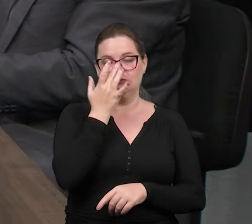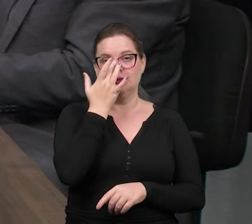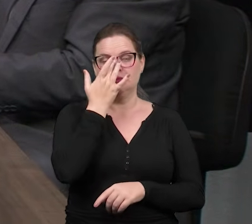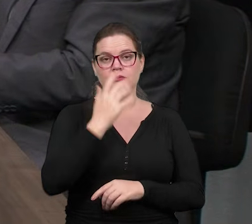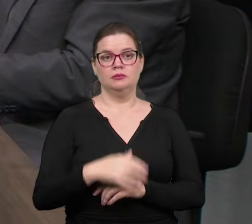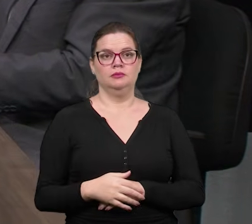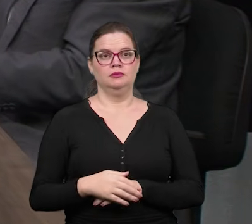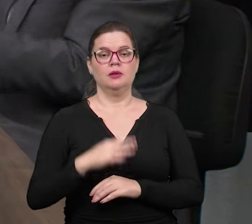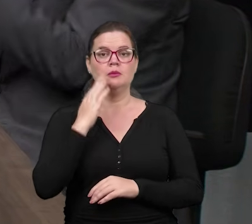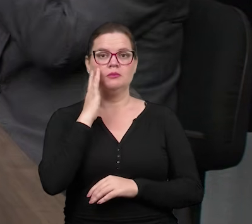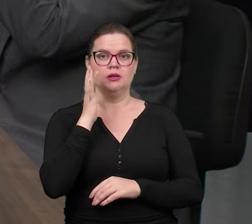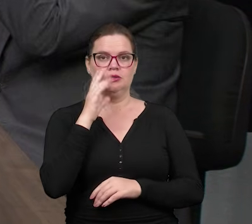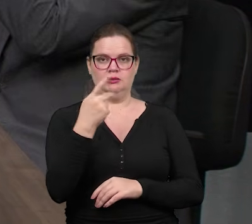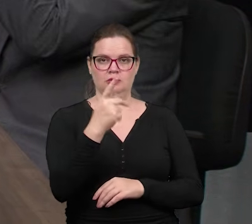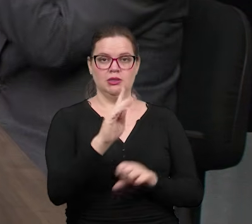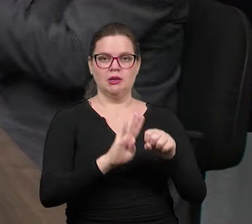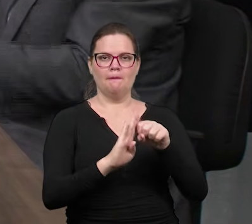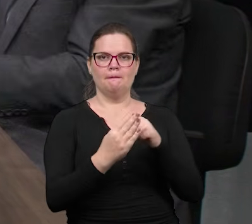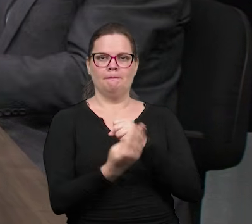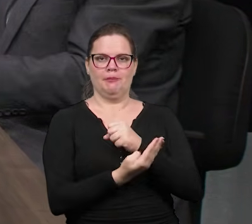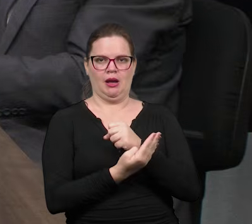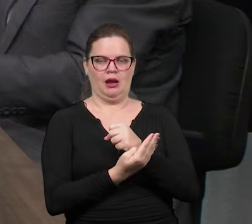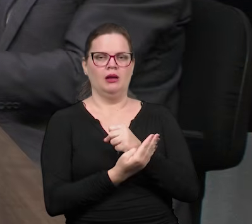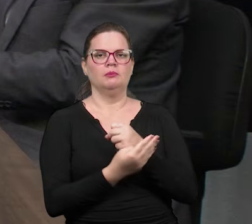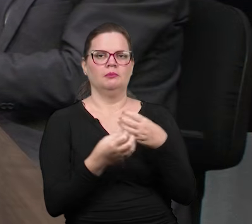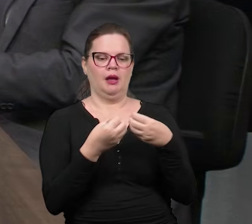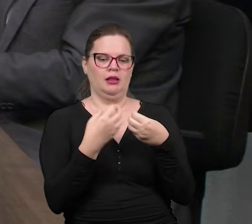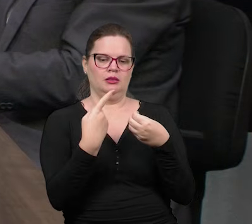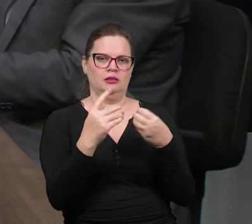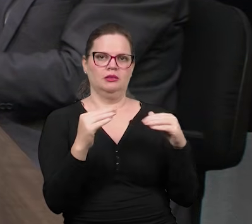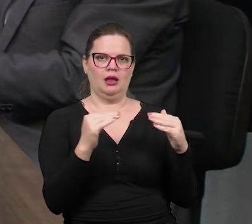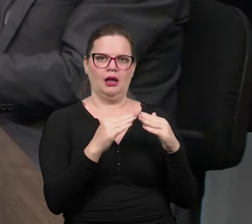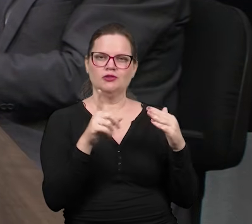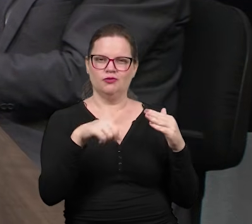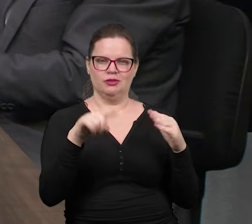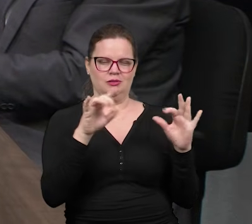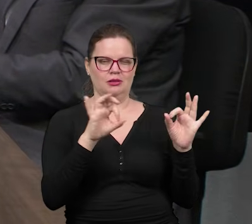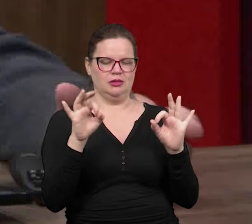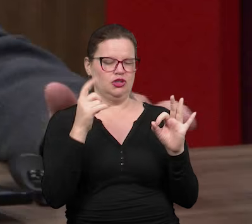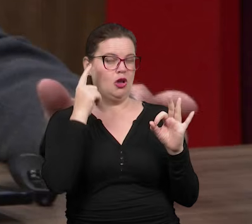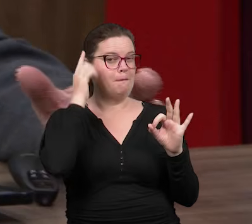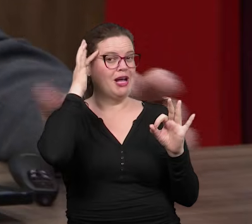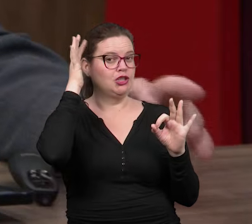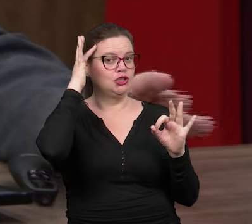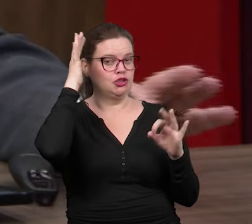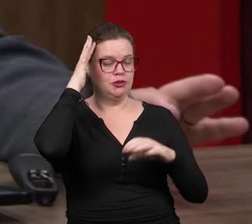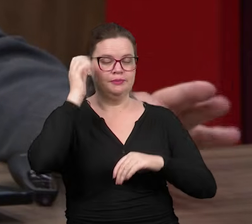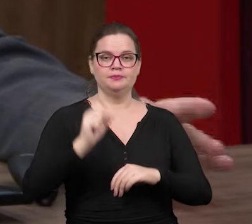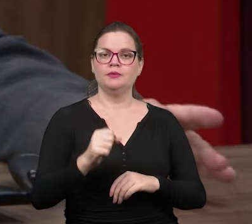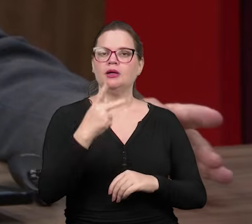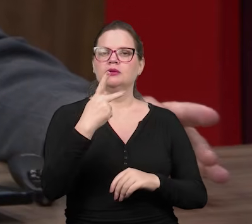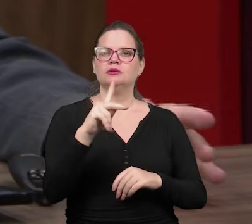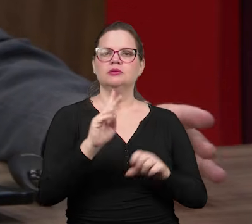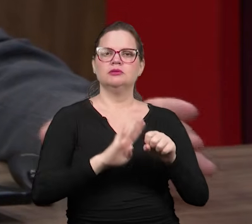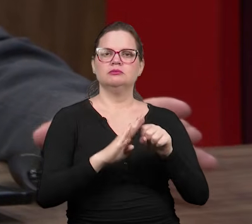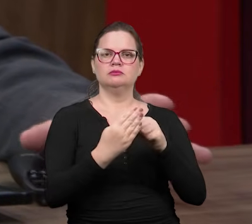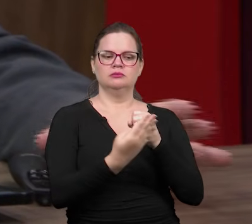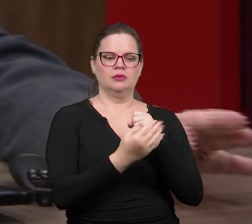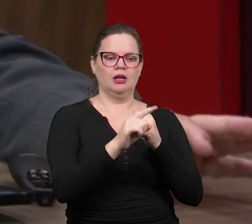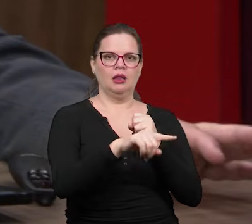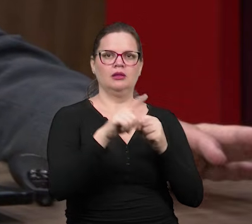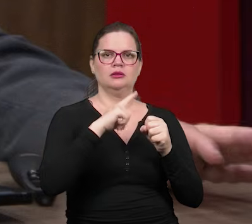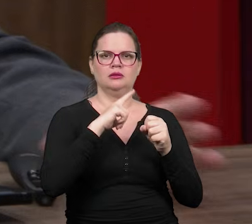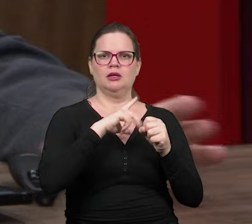Você imagina lá no seu bairro, você que está nos ouvindo, pelo YouTube ou pela TV, imagina no seu bairro vai acontecer uma